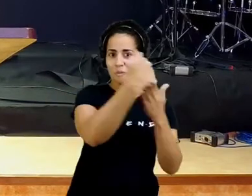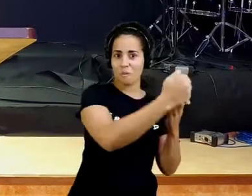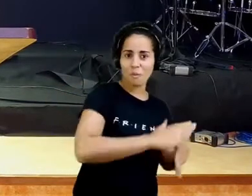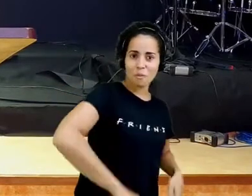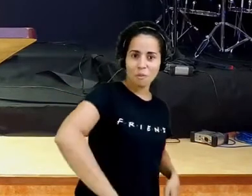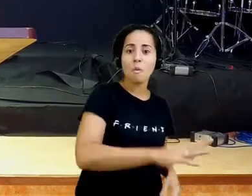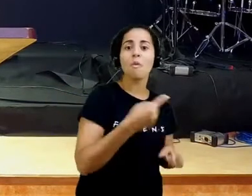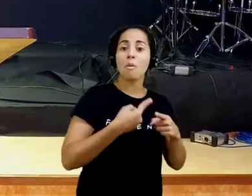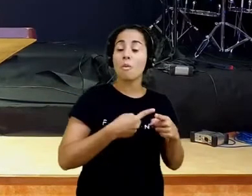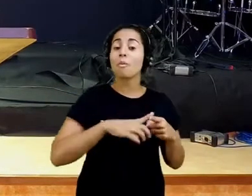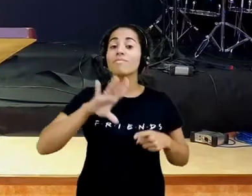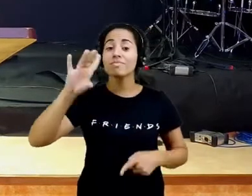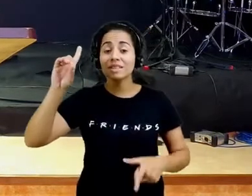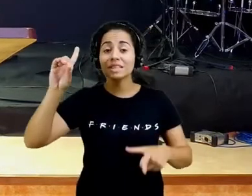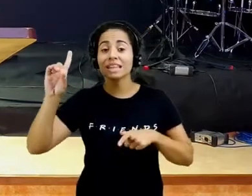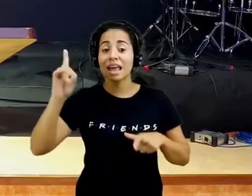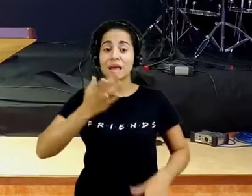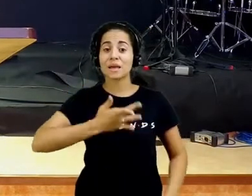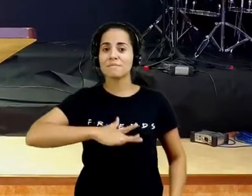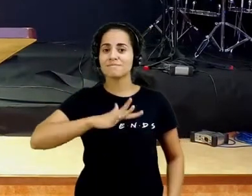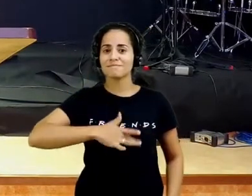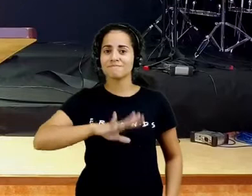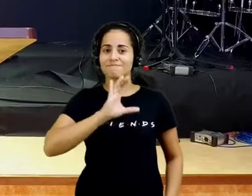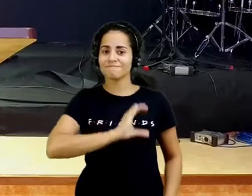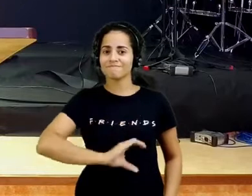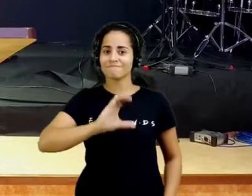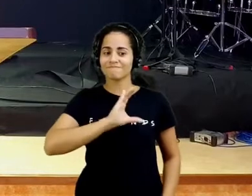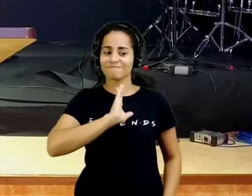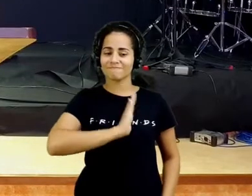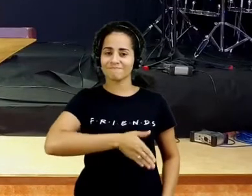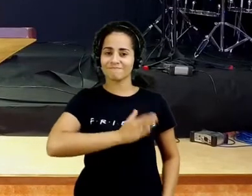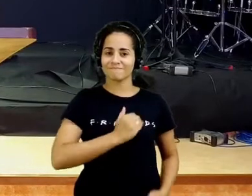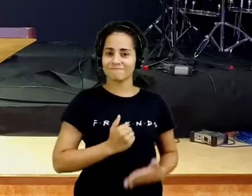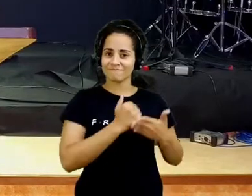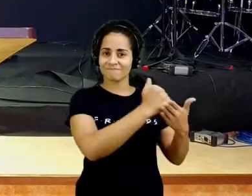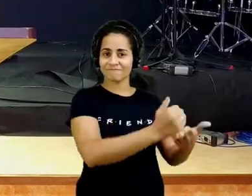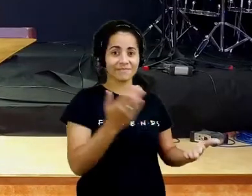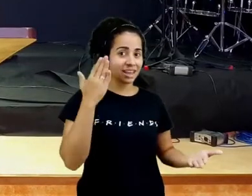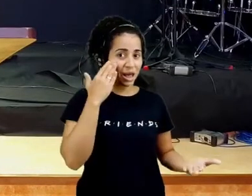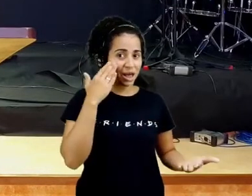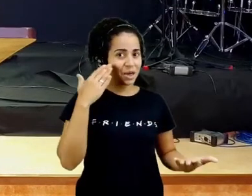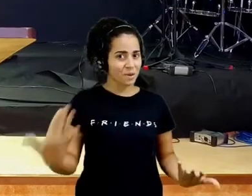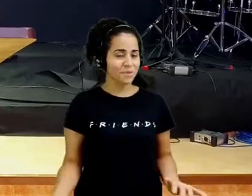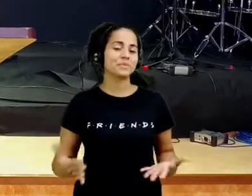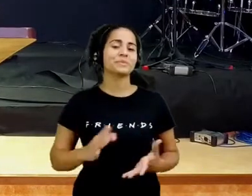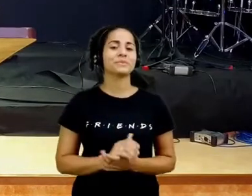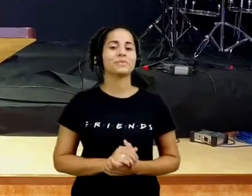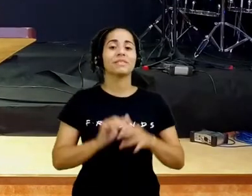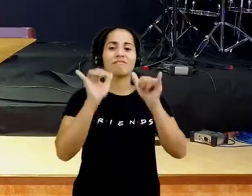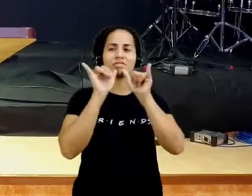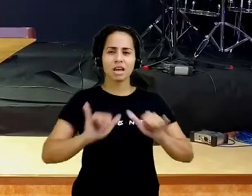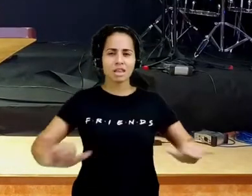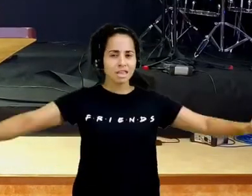povo. Deus faria grandes coisas para com Israel e